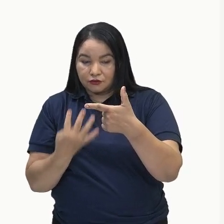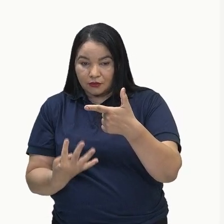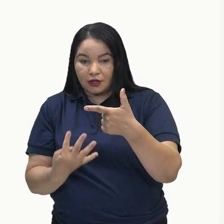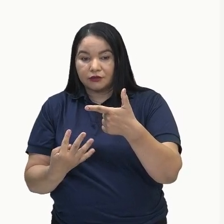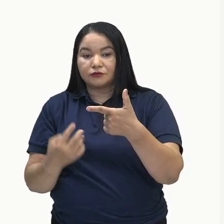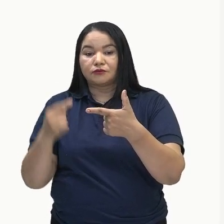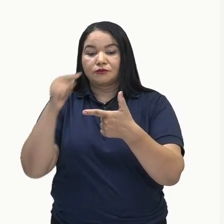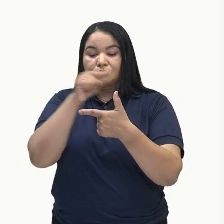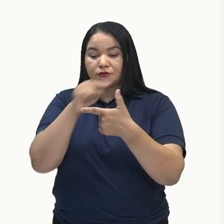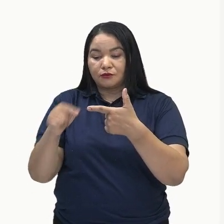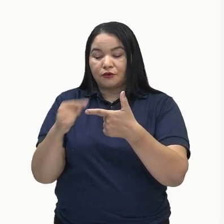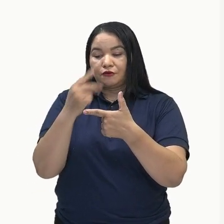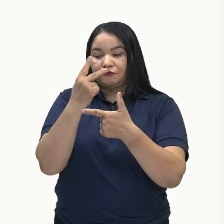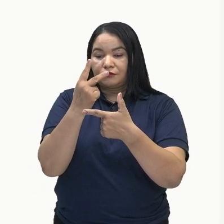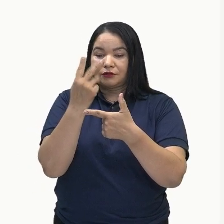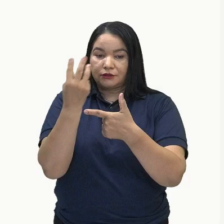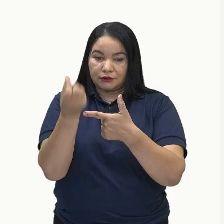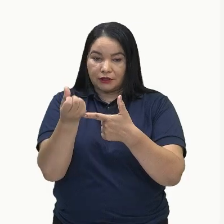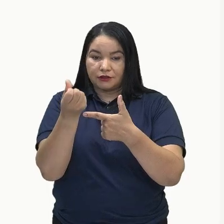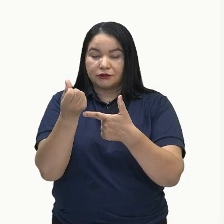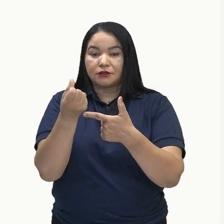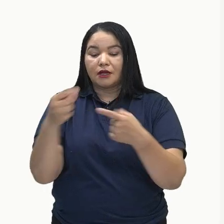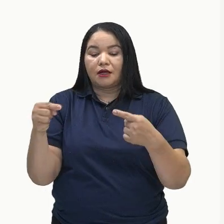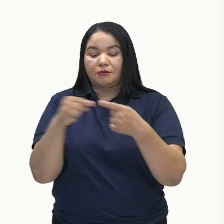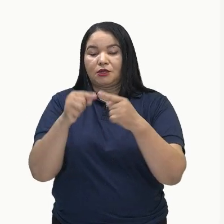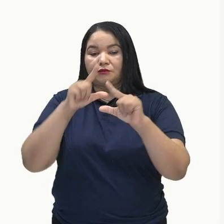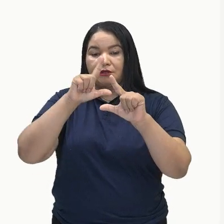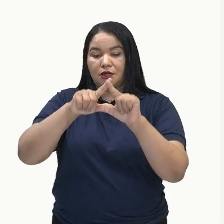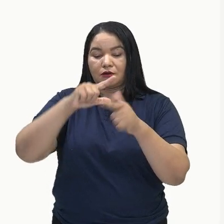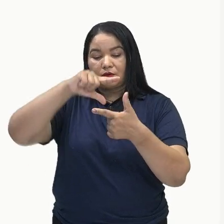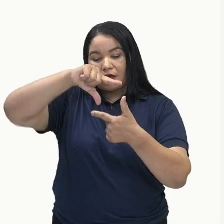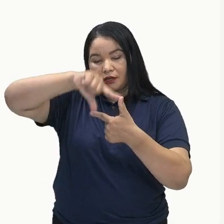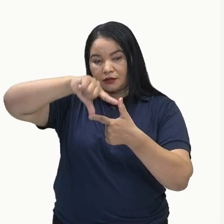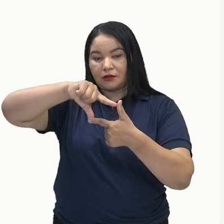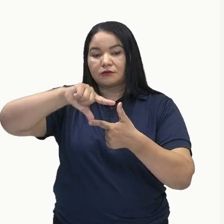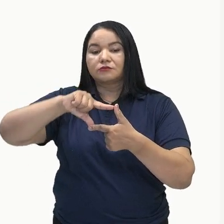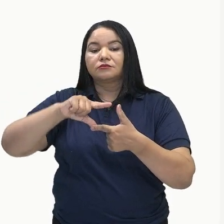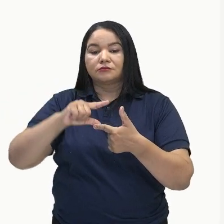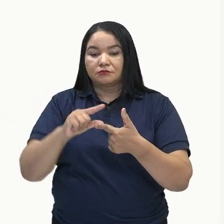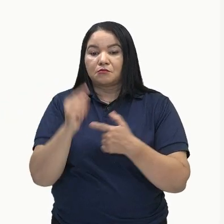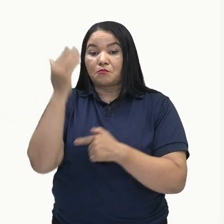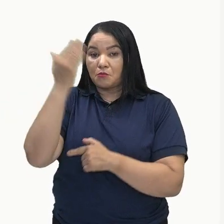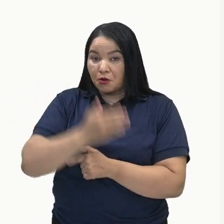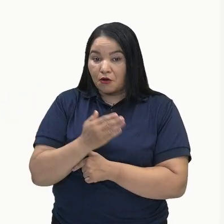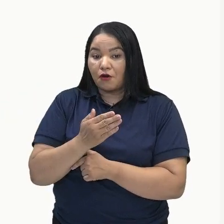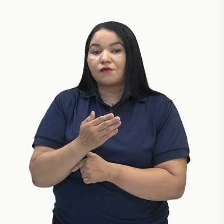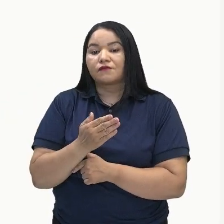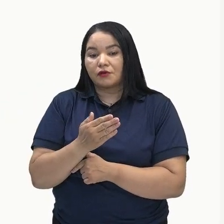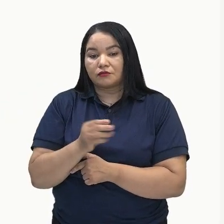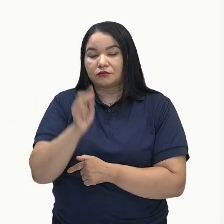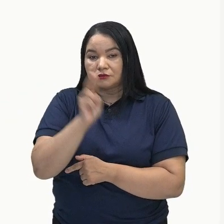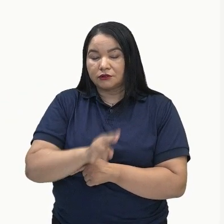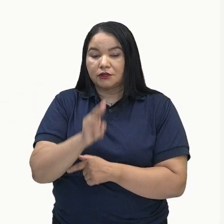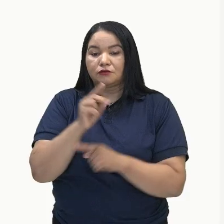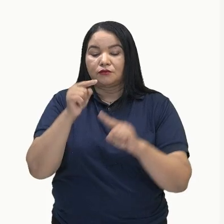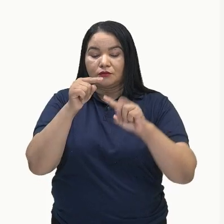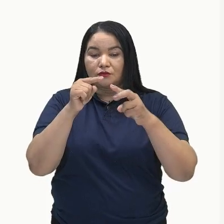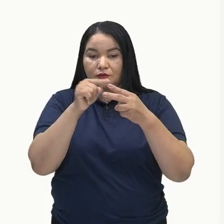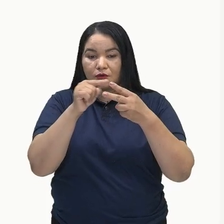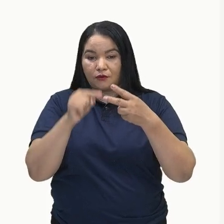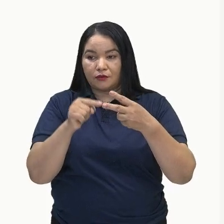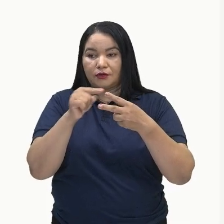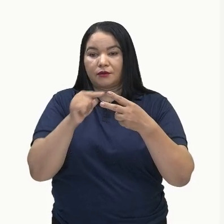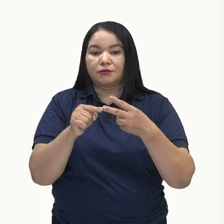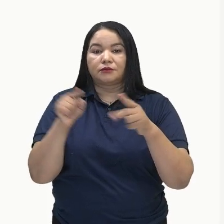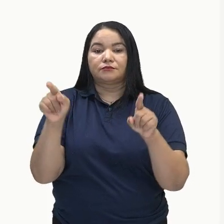é um triângulo retângulo. Nós provamos aqui usando o Teorema de Pitágoras, usando a